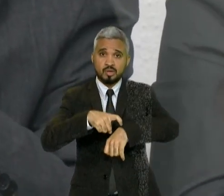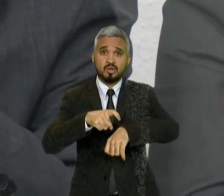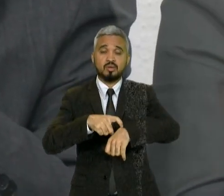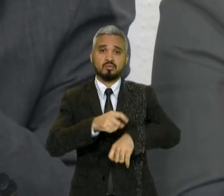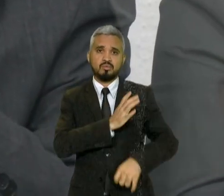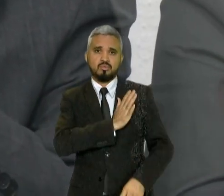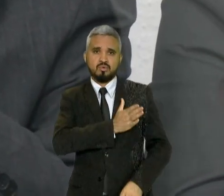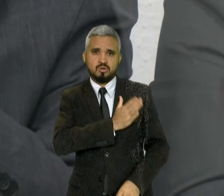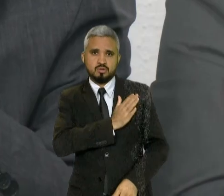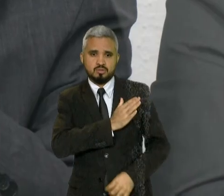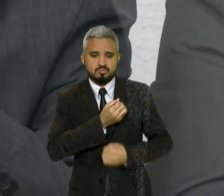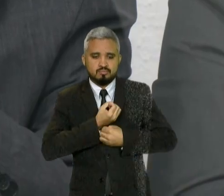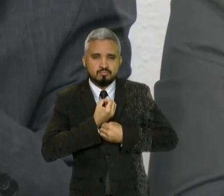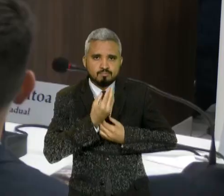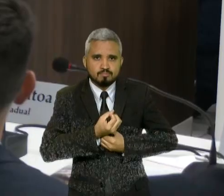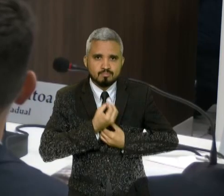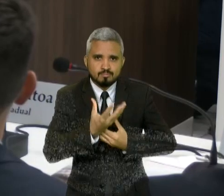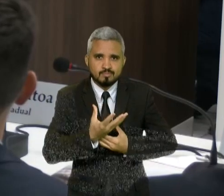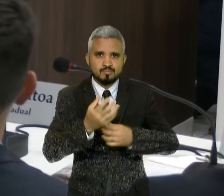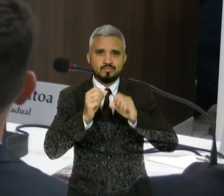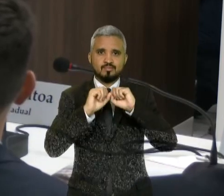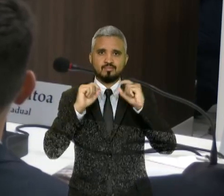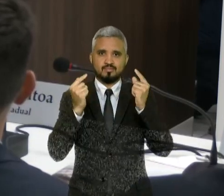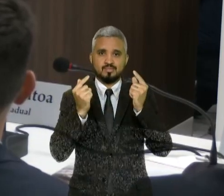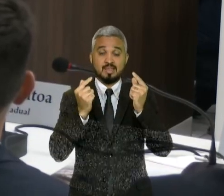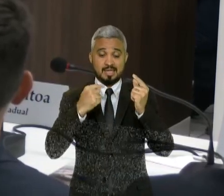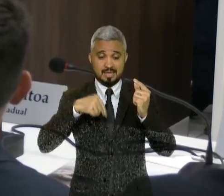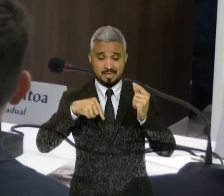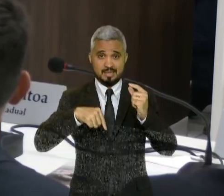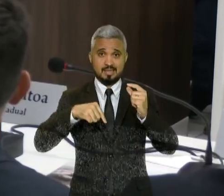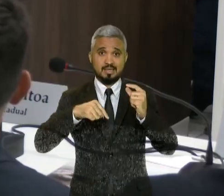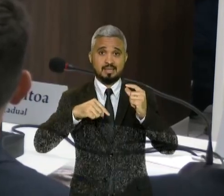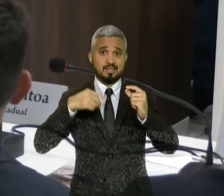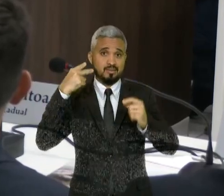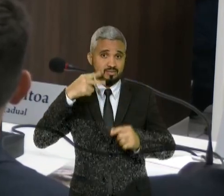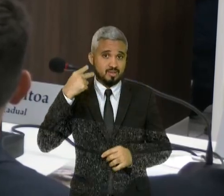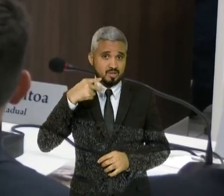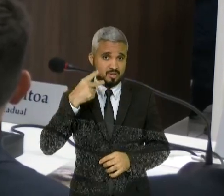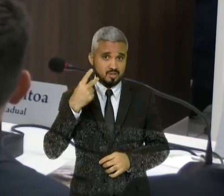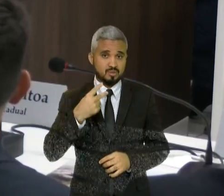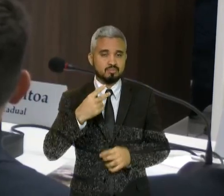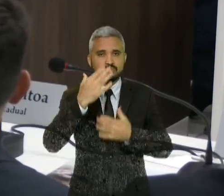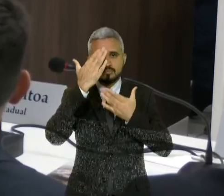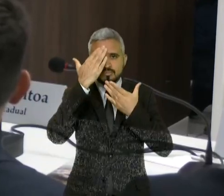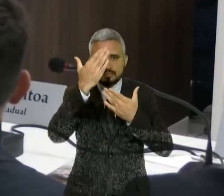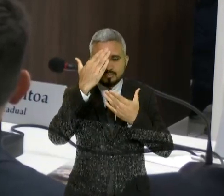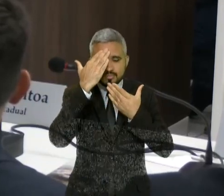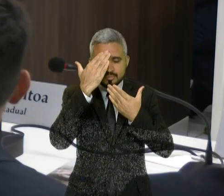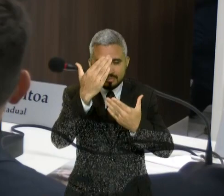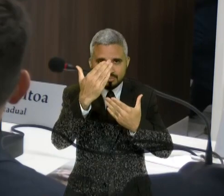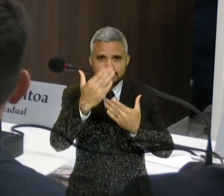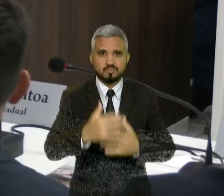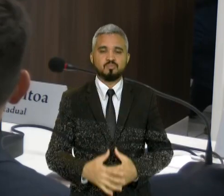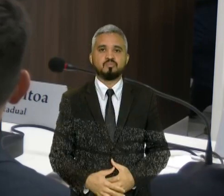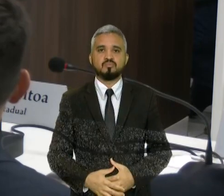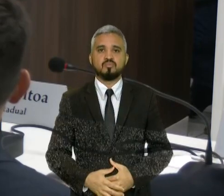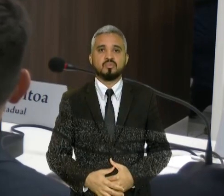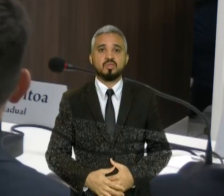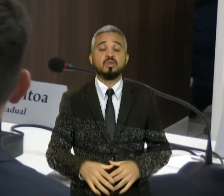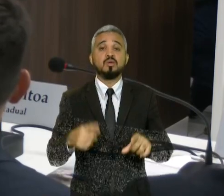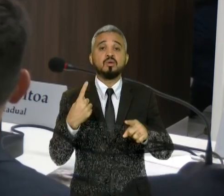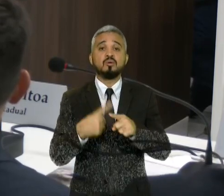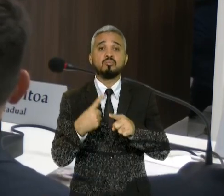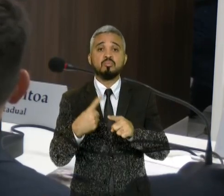desta casa, não somente deste presidente, é só gratidão e agradecimento por esse estreitamento